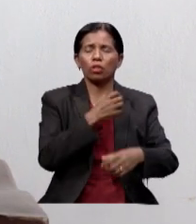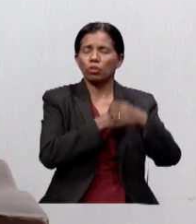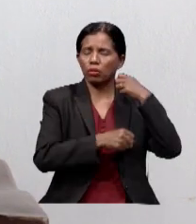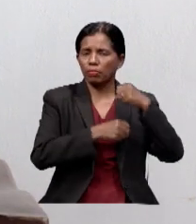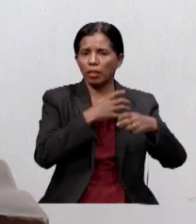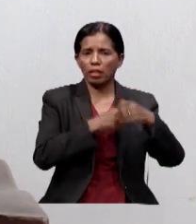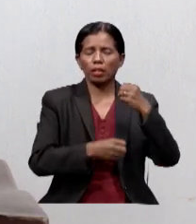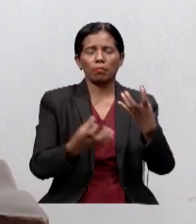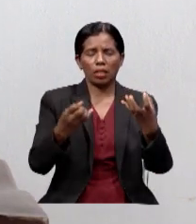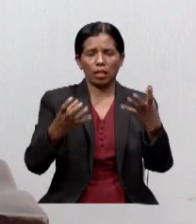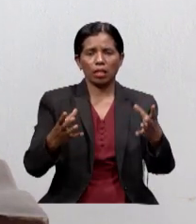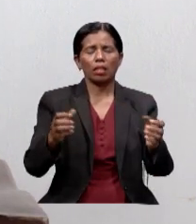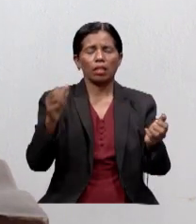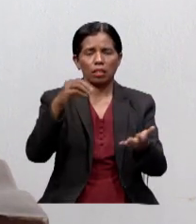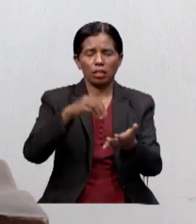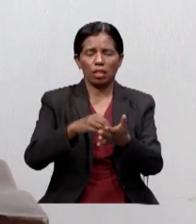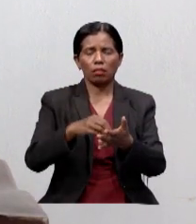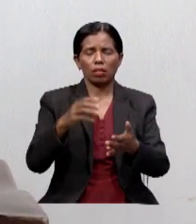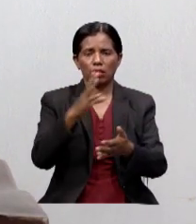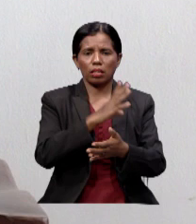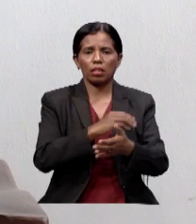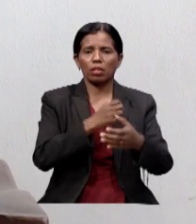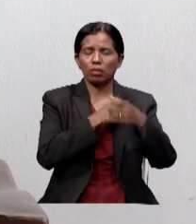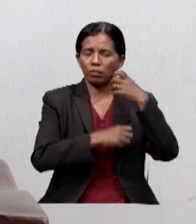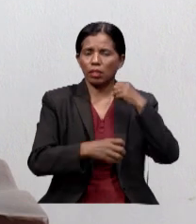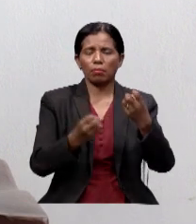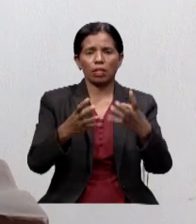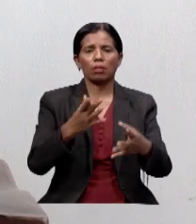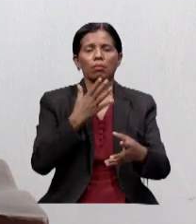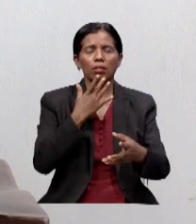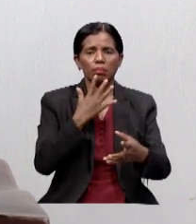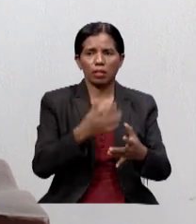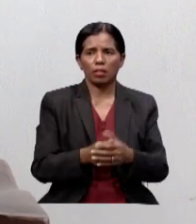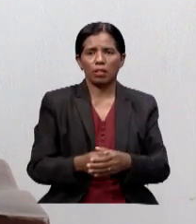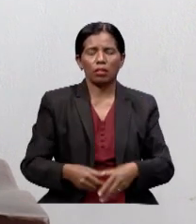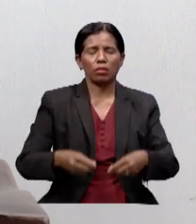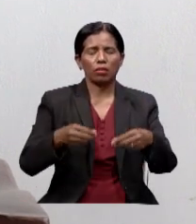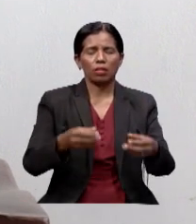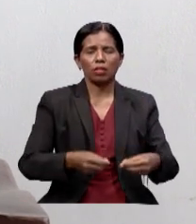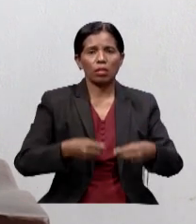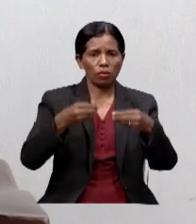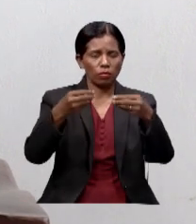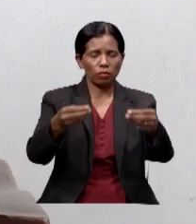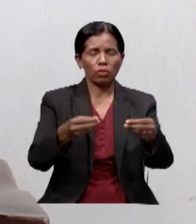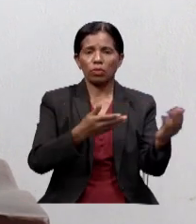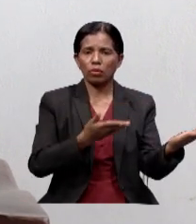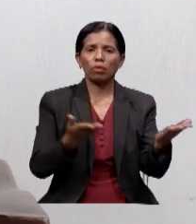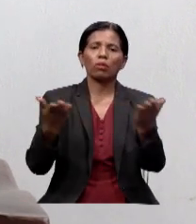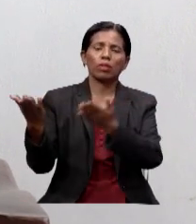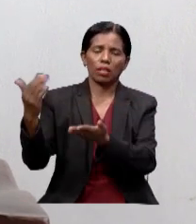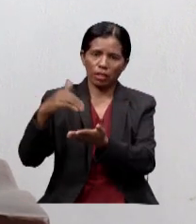ne problema. Então, ita fo alternativa ba sira. Primeiro, sira reexporta. Sira